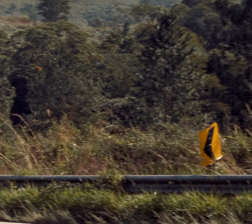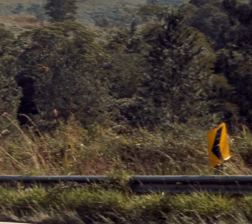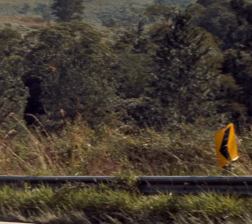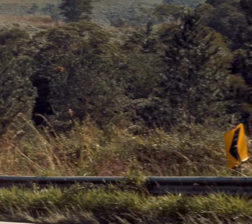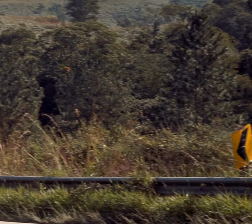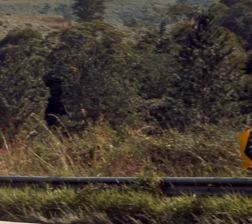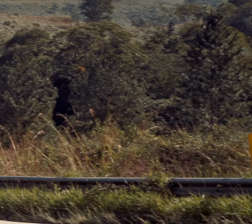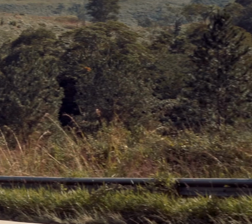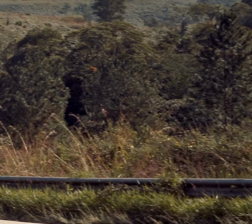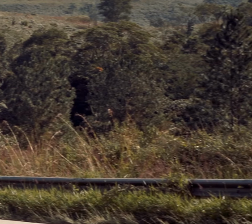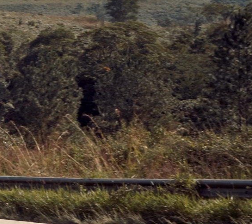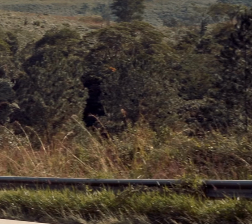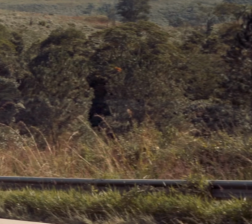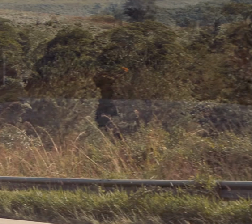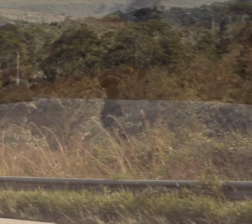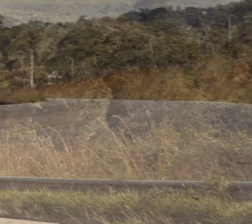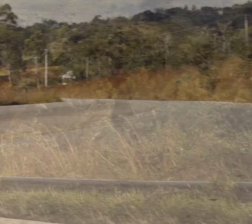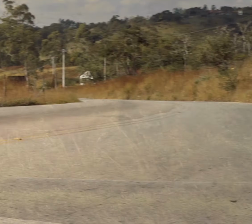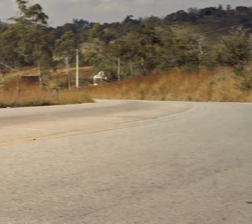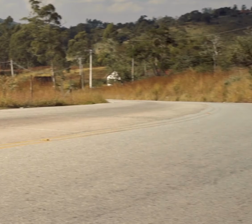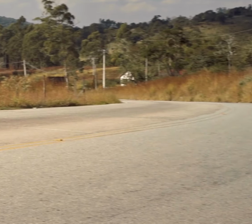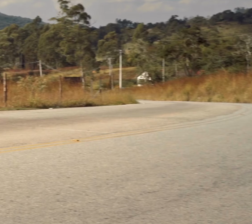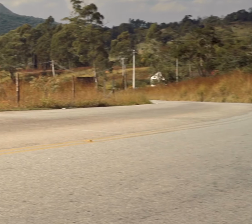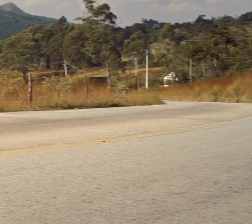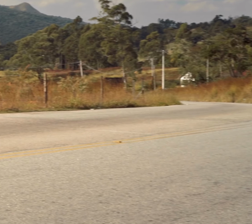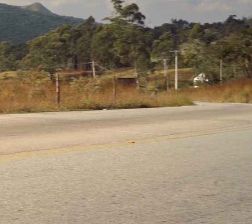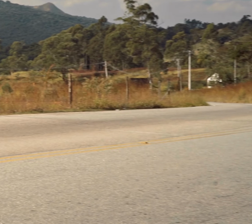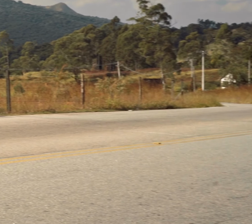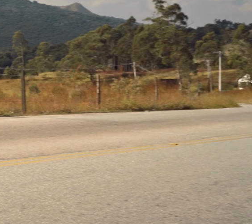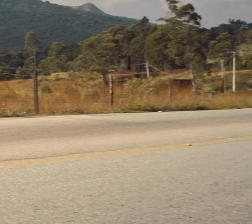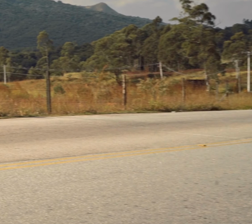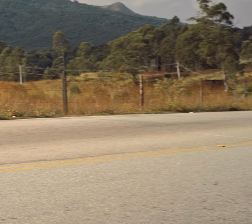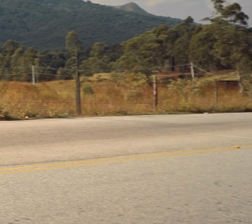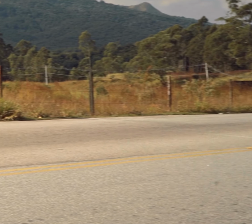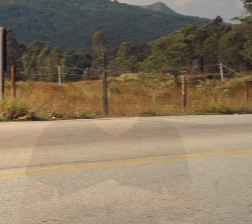Estrada rural, sinuosa e asfaltada, de ensolarado.